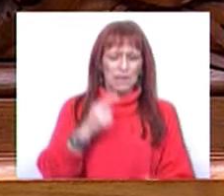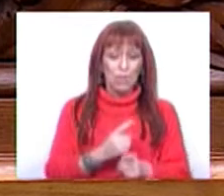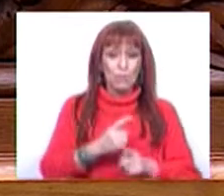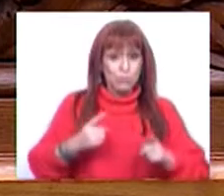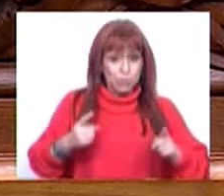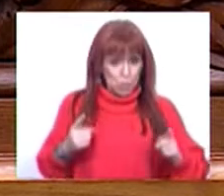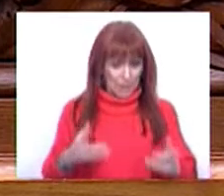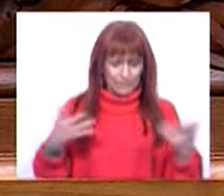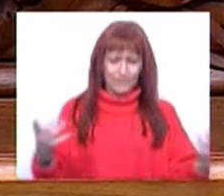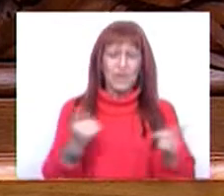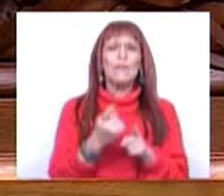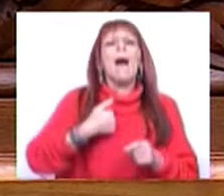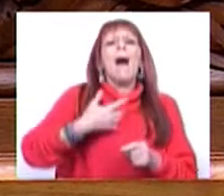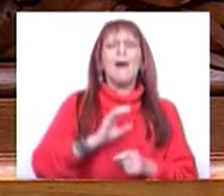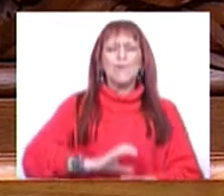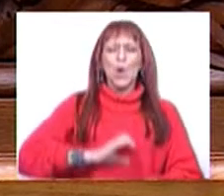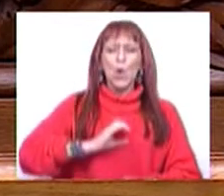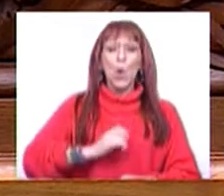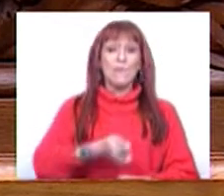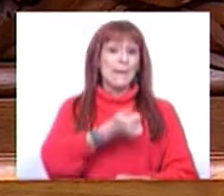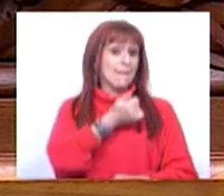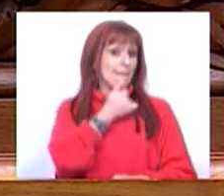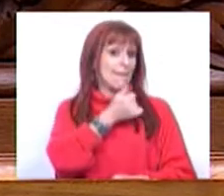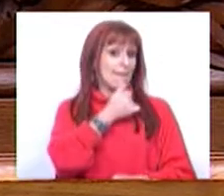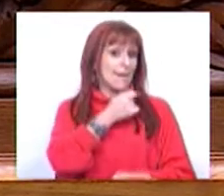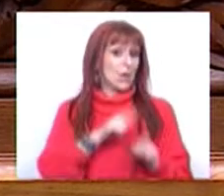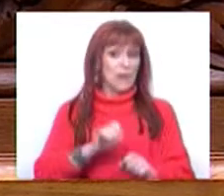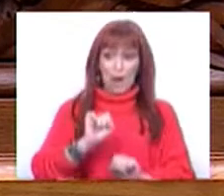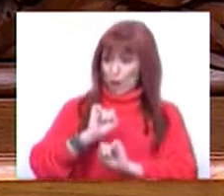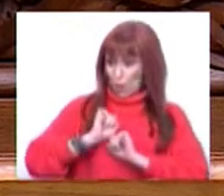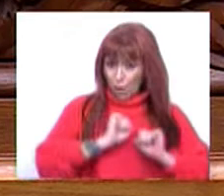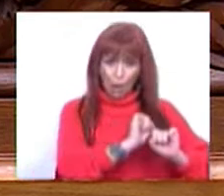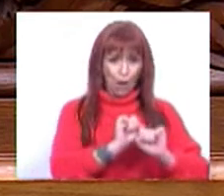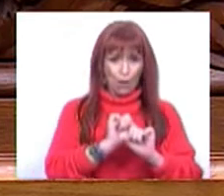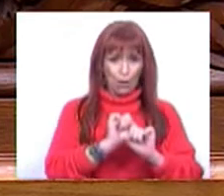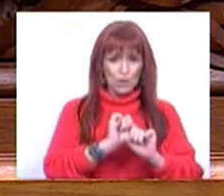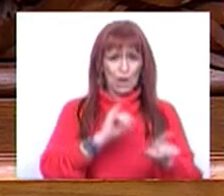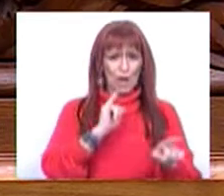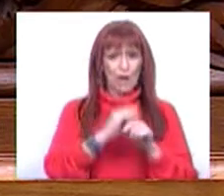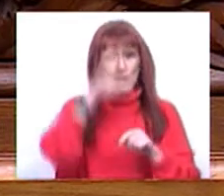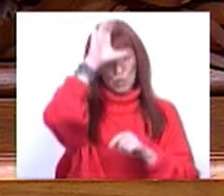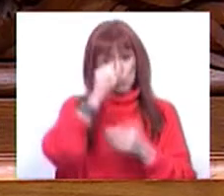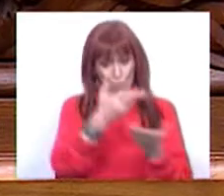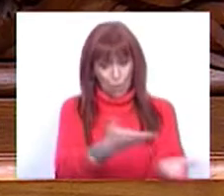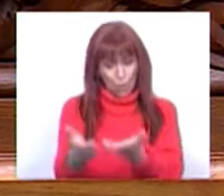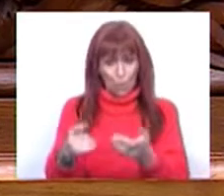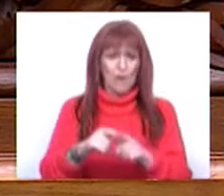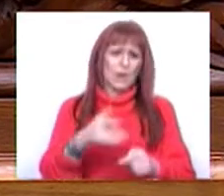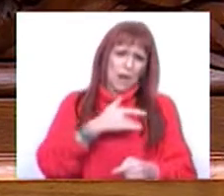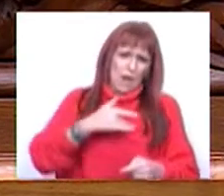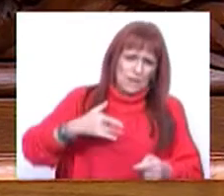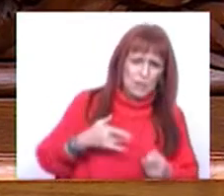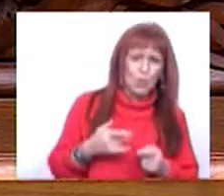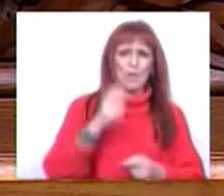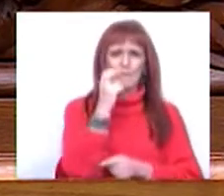Porquê? Porque queremos confiar que as decisões, as nossas e as dos que nos governam, na saúde,